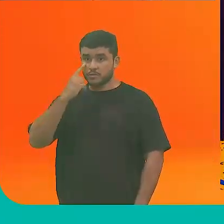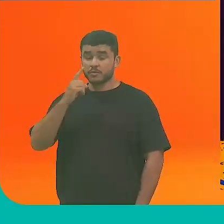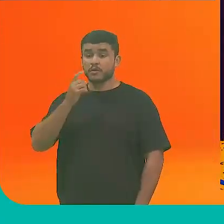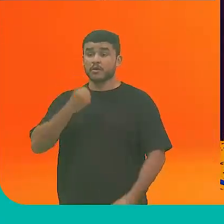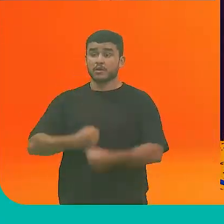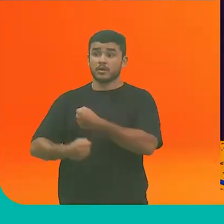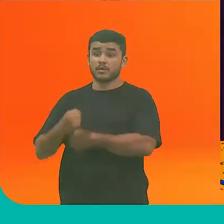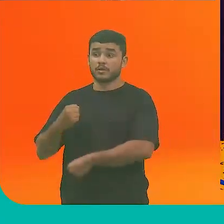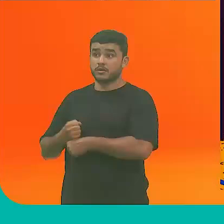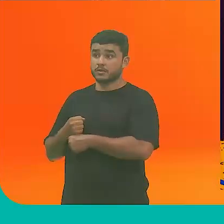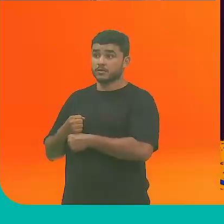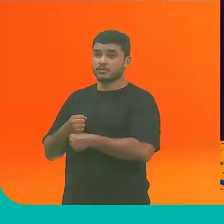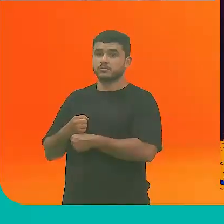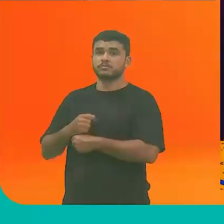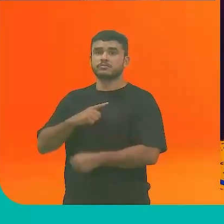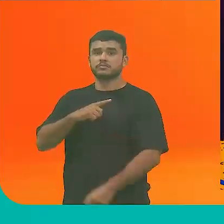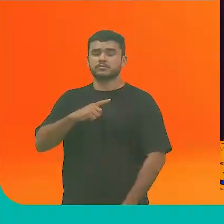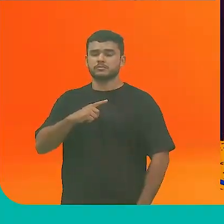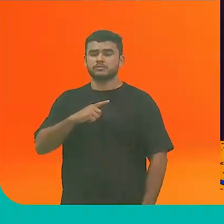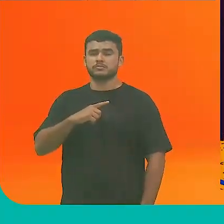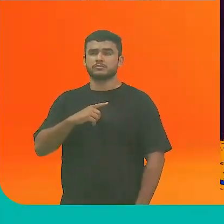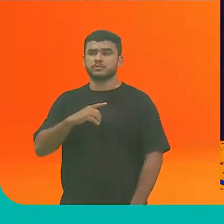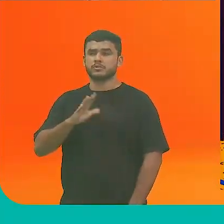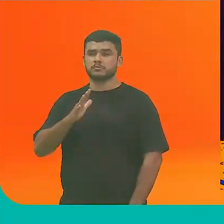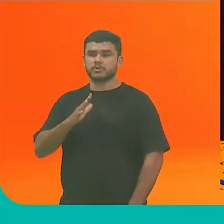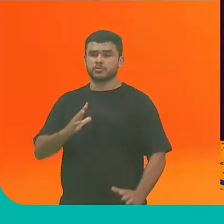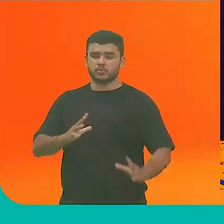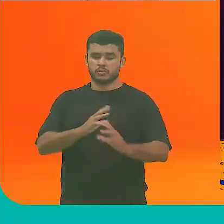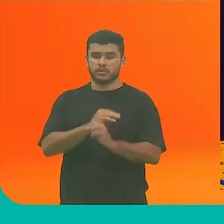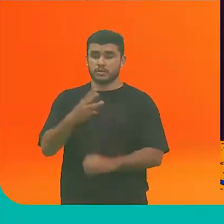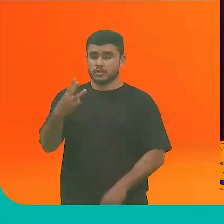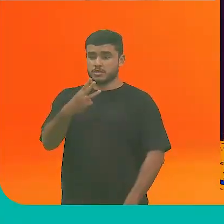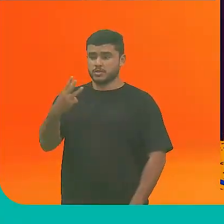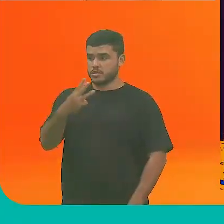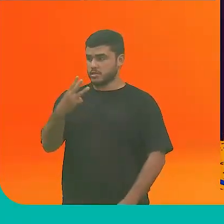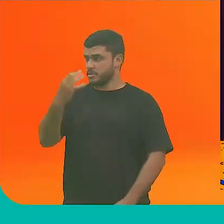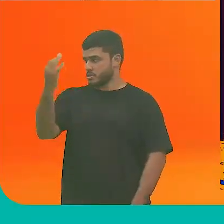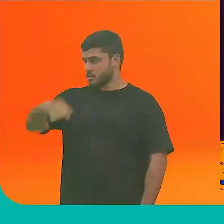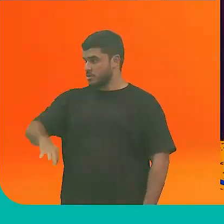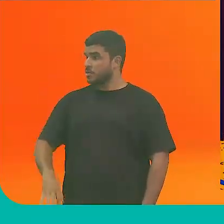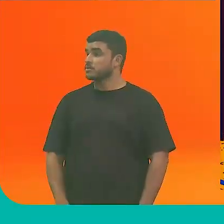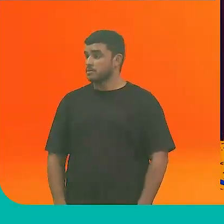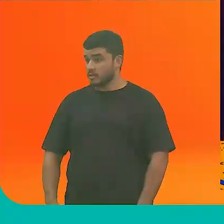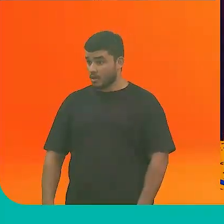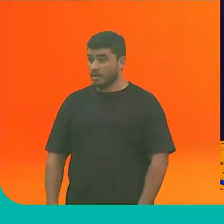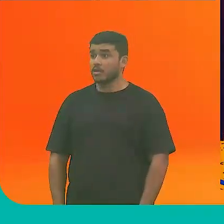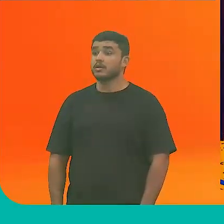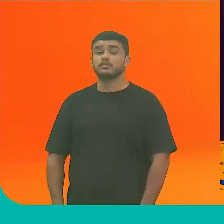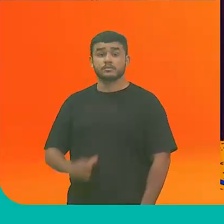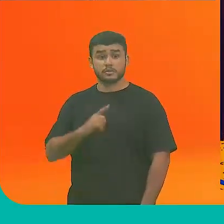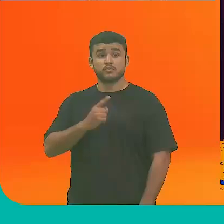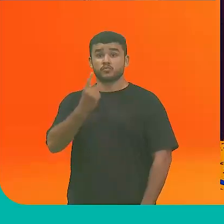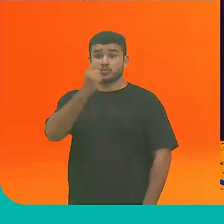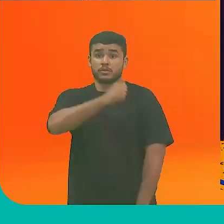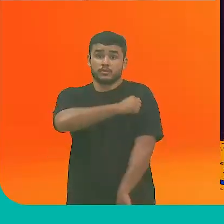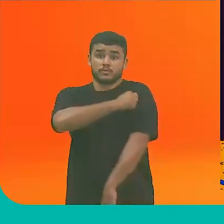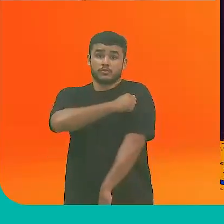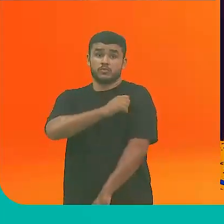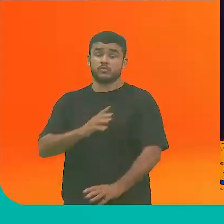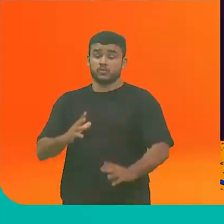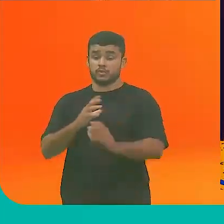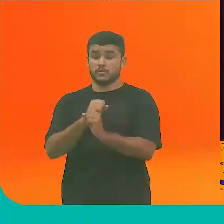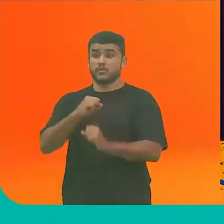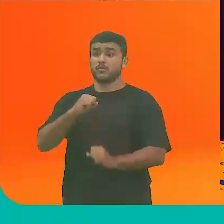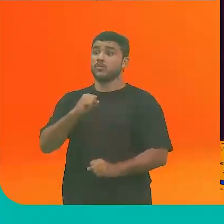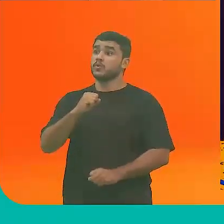ela saiu com 33 acertos, tá? Teve um aluno aqui com 33 acertos, ele já tirou 900.